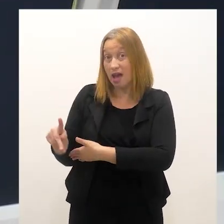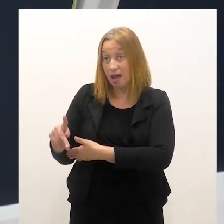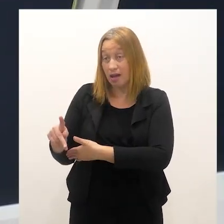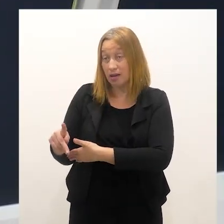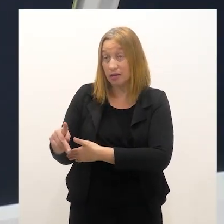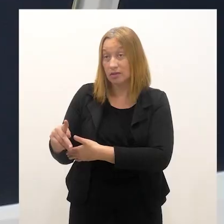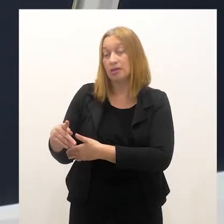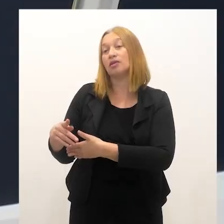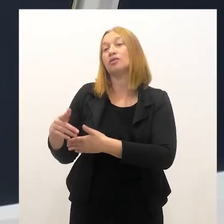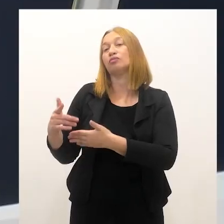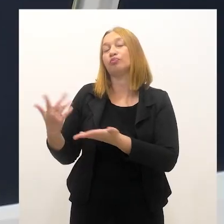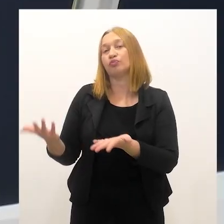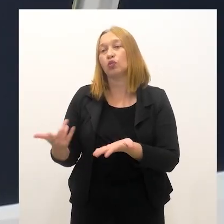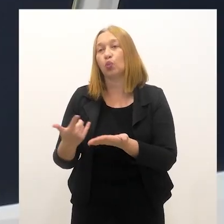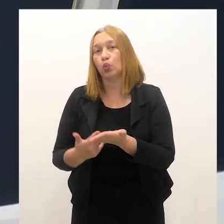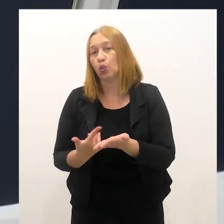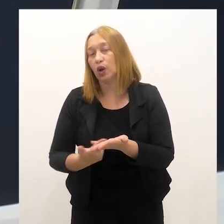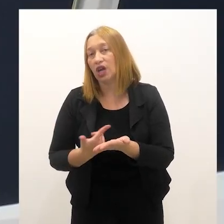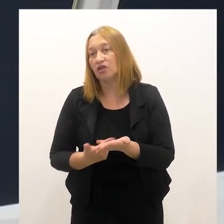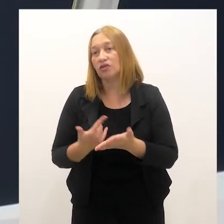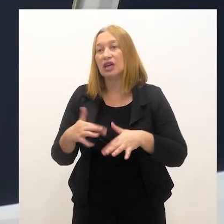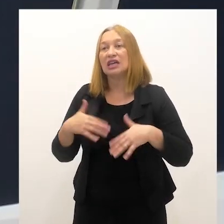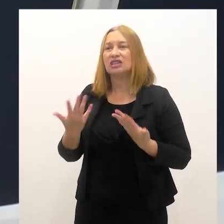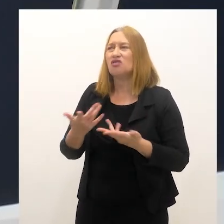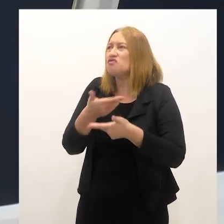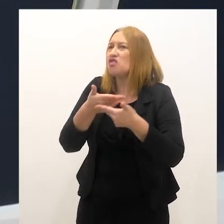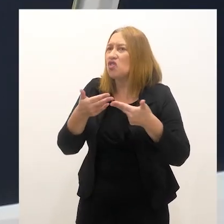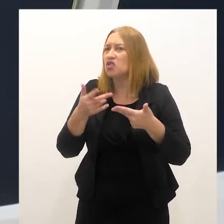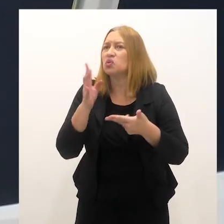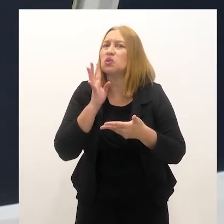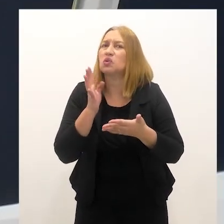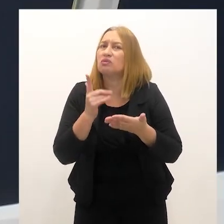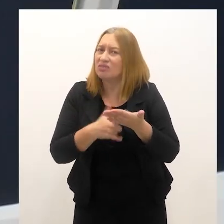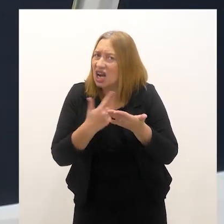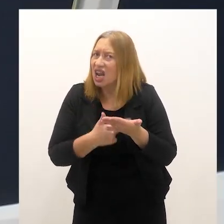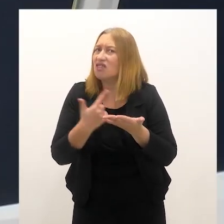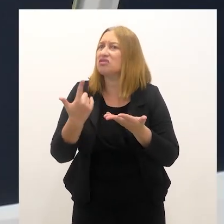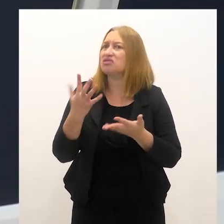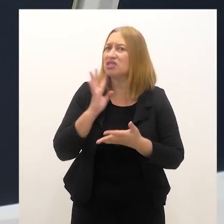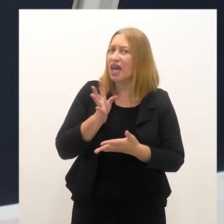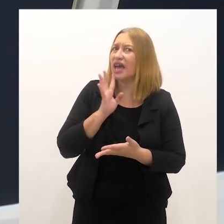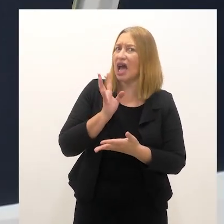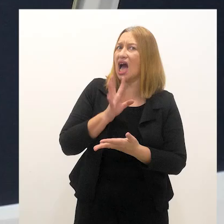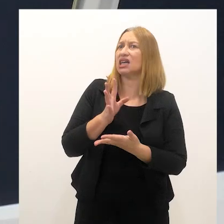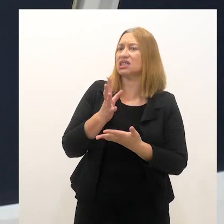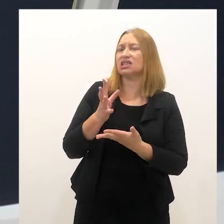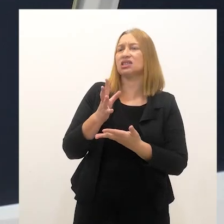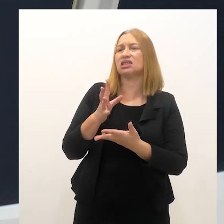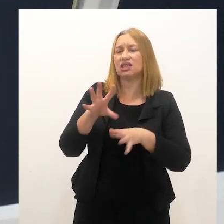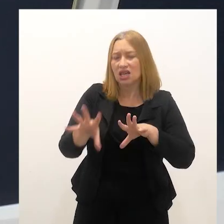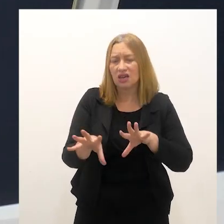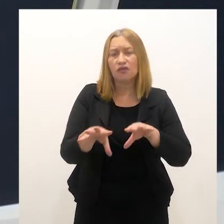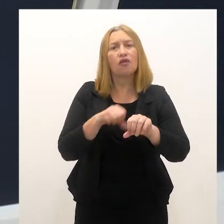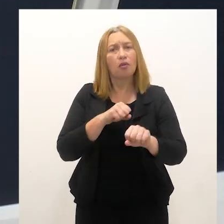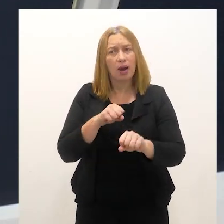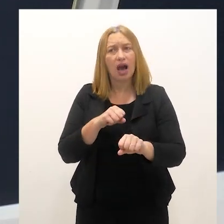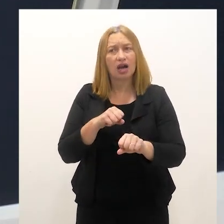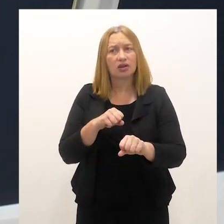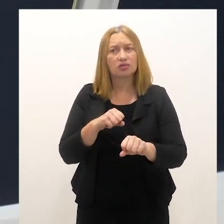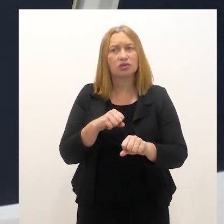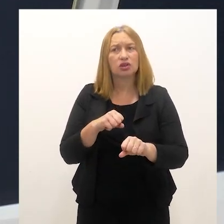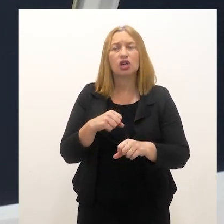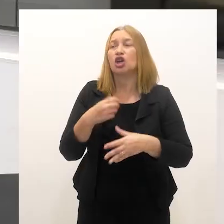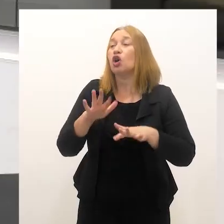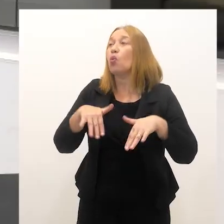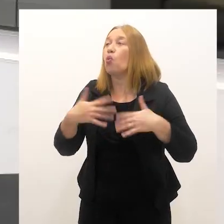dela ao longo do livro. E, enfim, acho que foram livros bacanas que me formaram, assim,